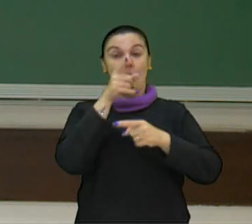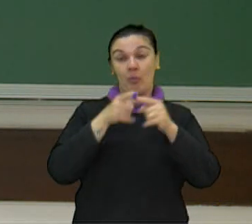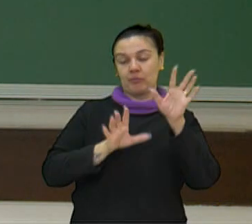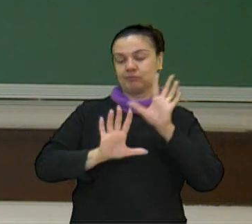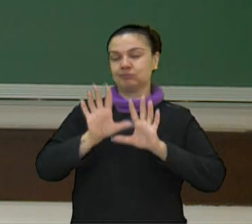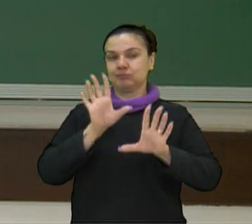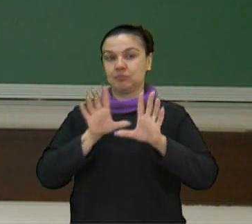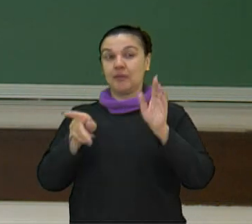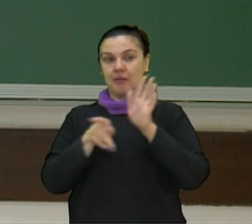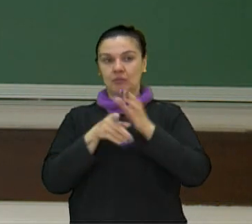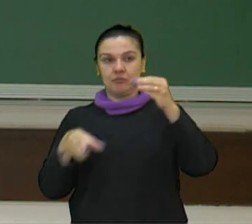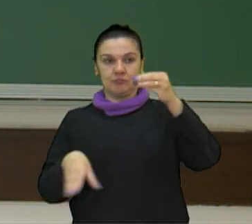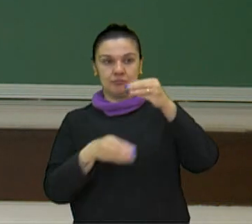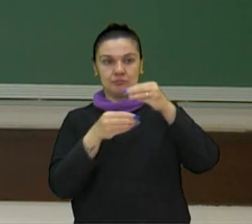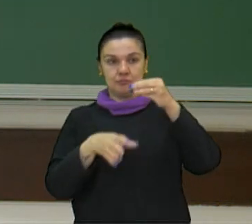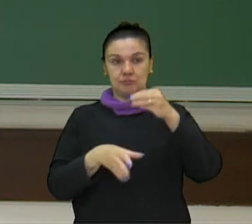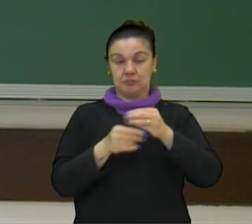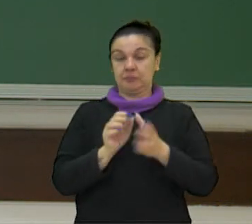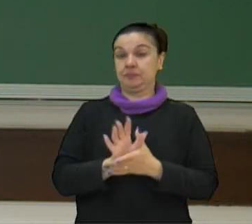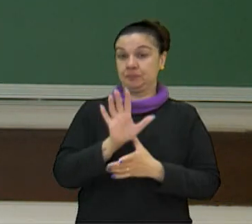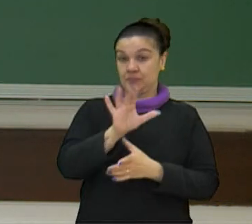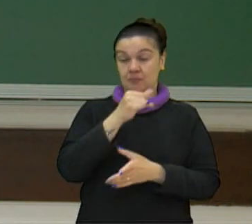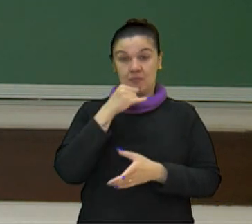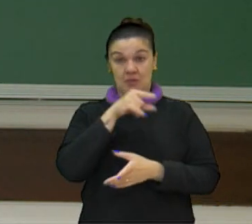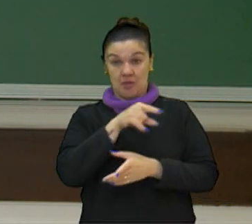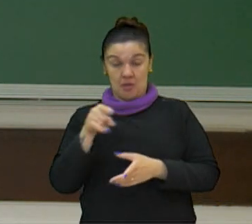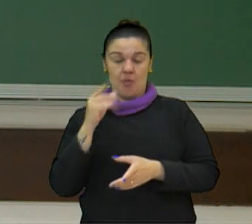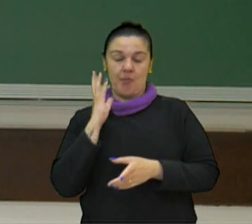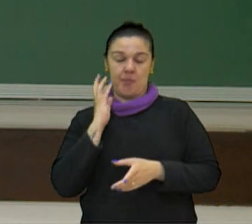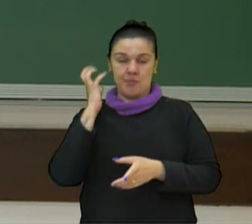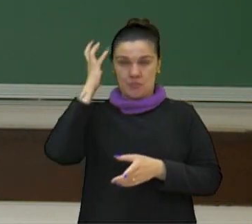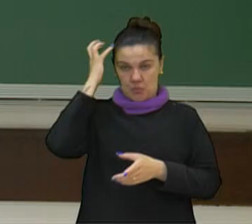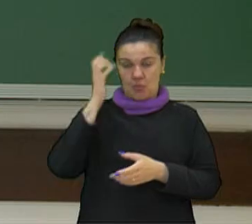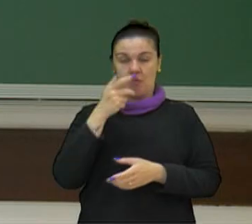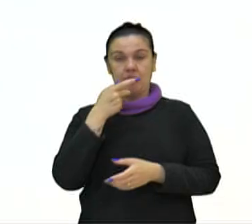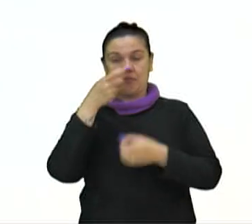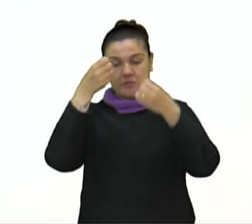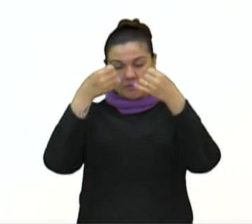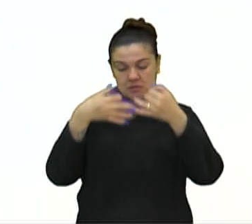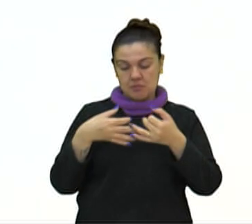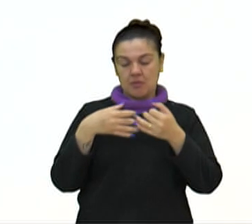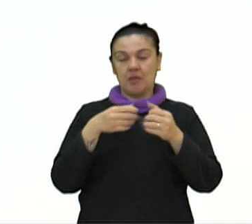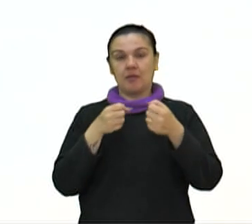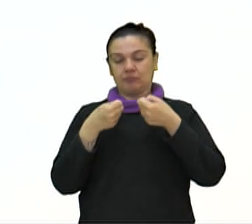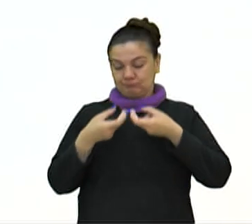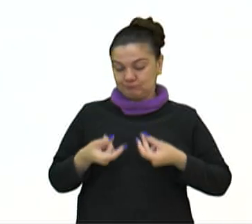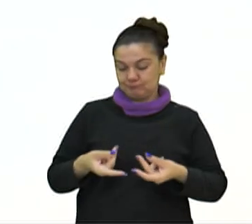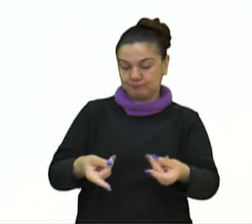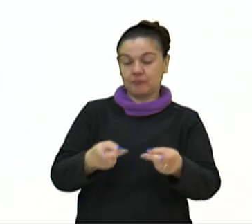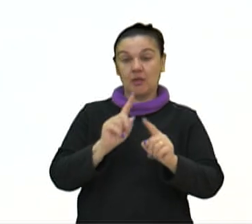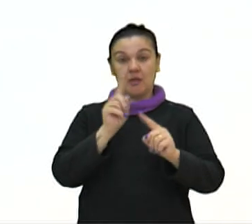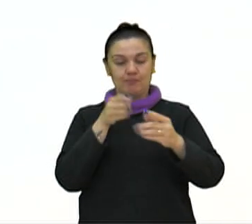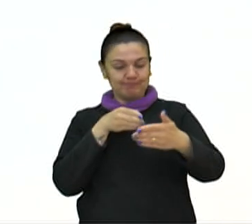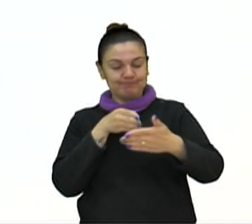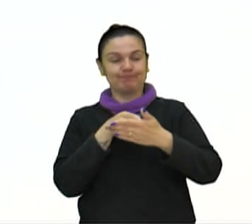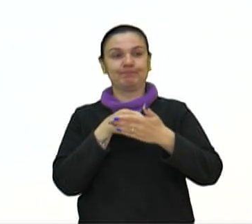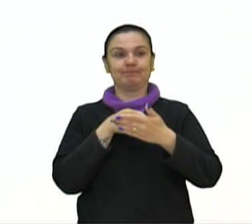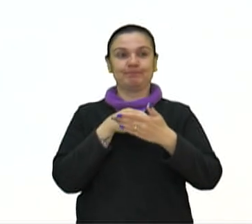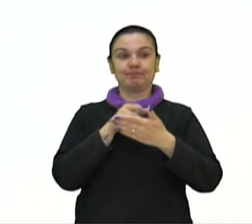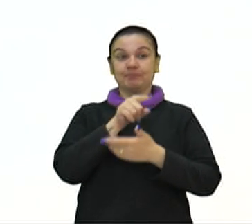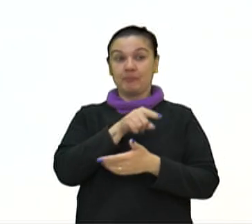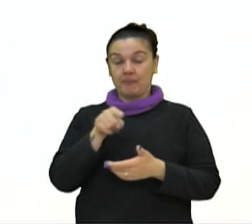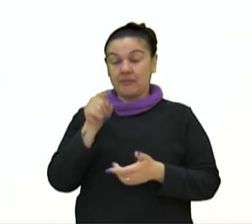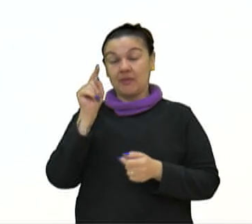atributos. Então, o Spinoza distingue entre modos infinitos e modos finitos.